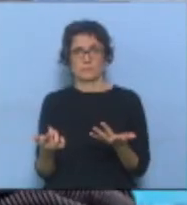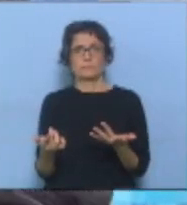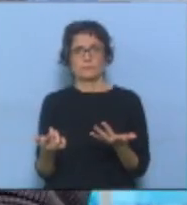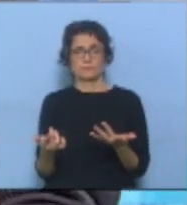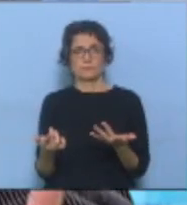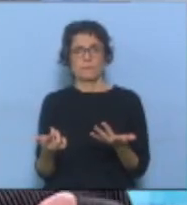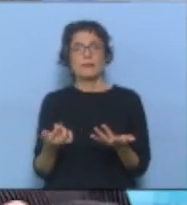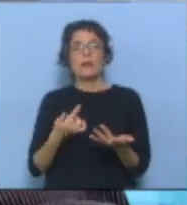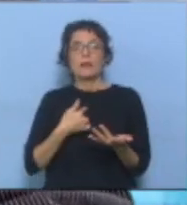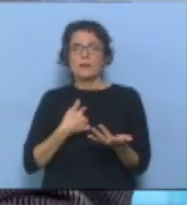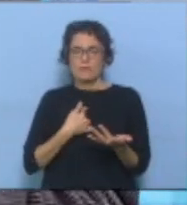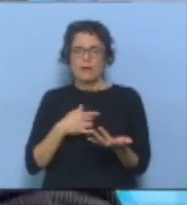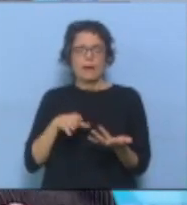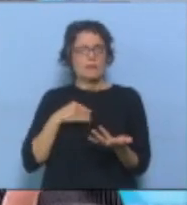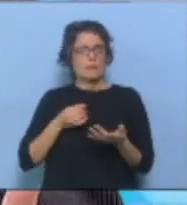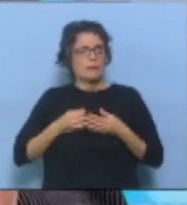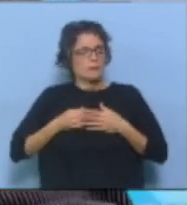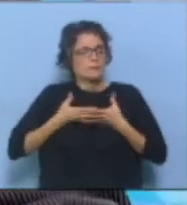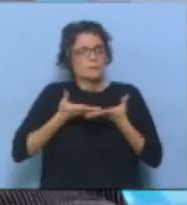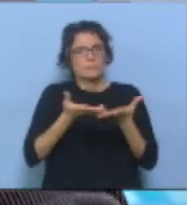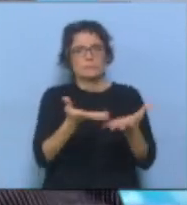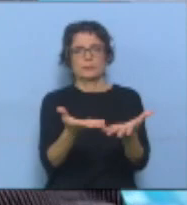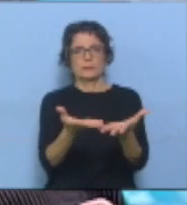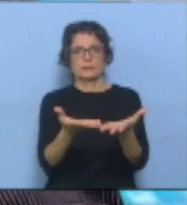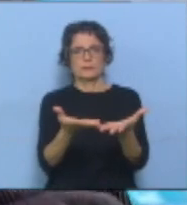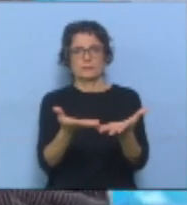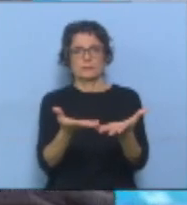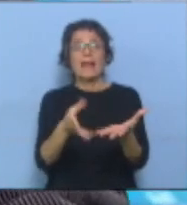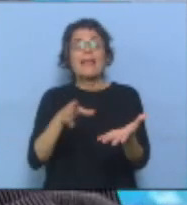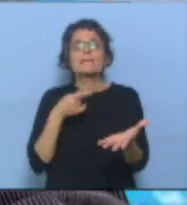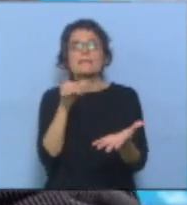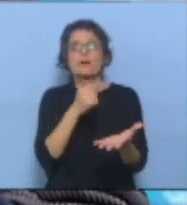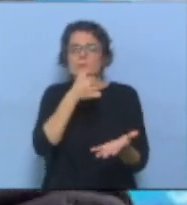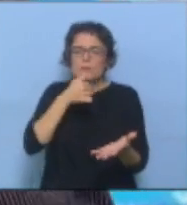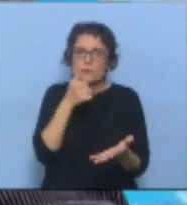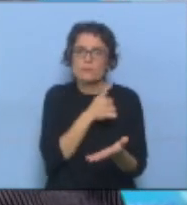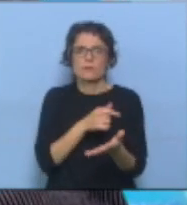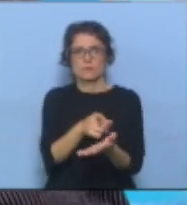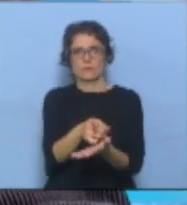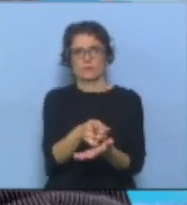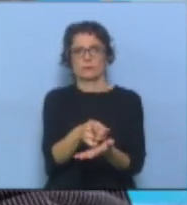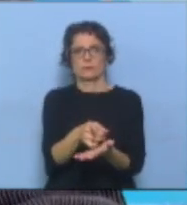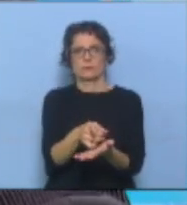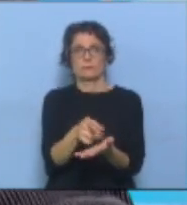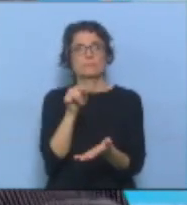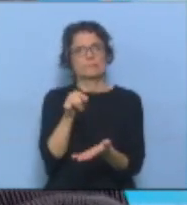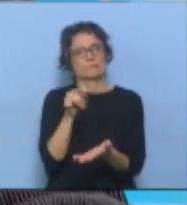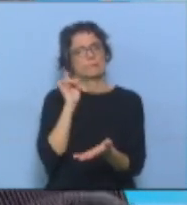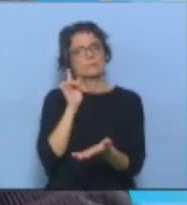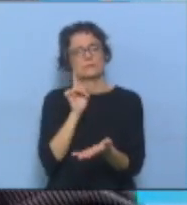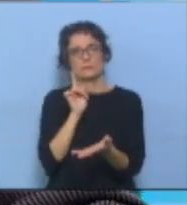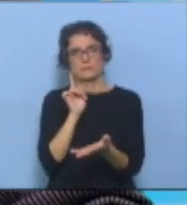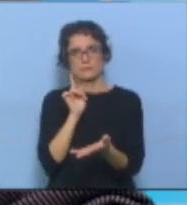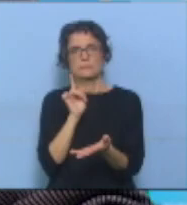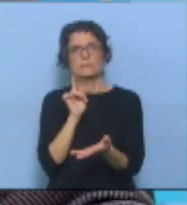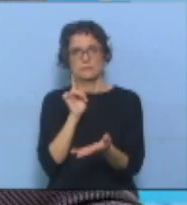E pormos ao serviço e darmos a vida, até sofrermos por causa disso, o servo sofredor, pormos ao serviço realmente